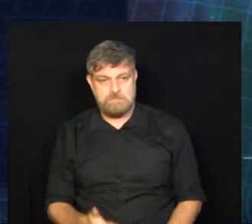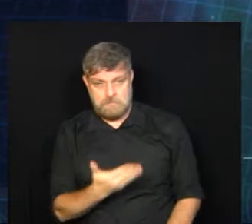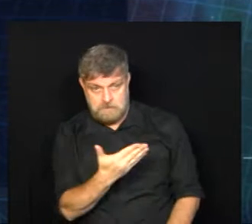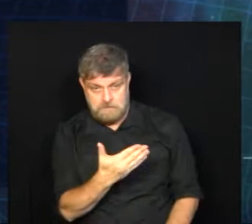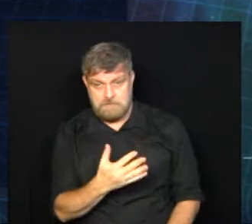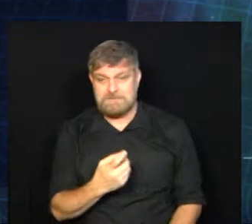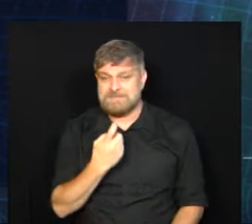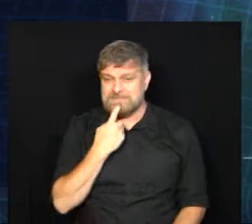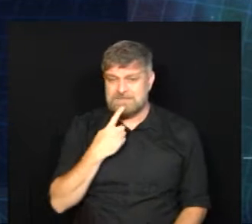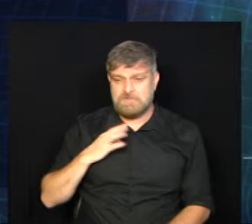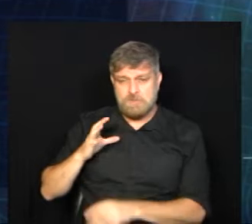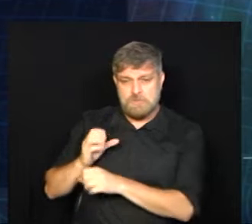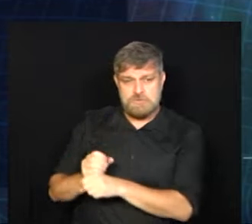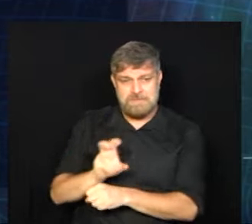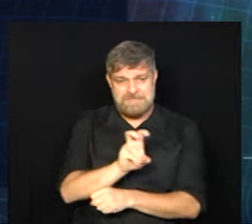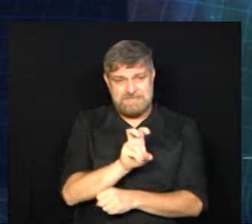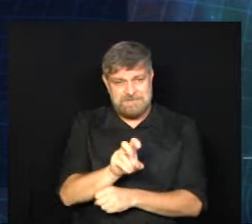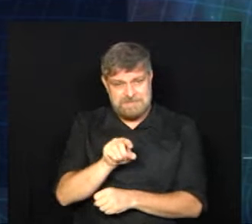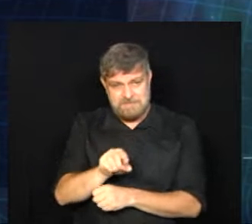Campinas registrava